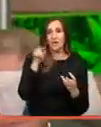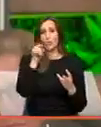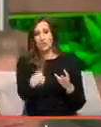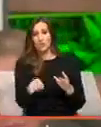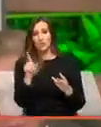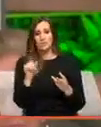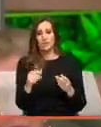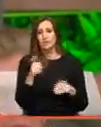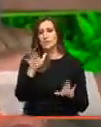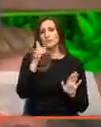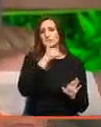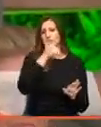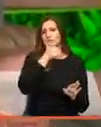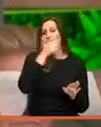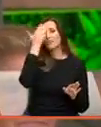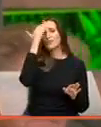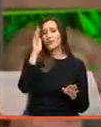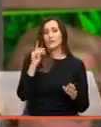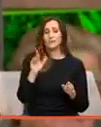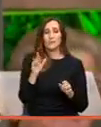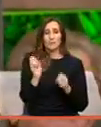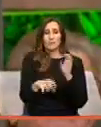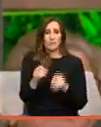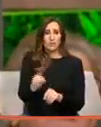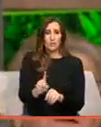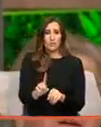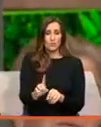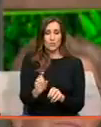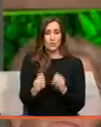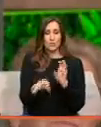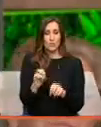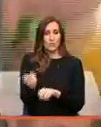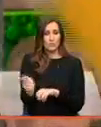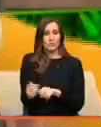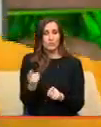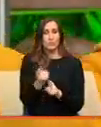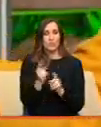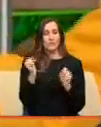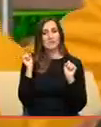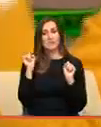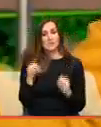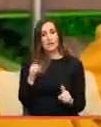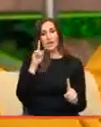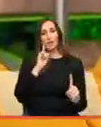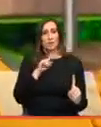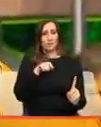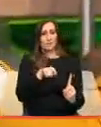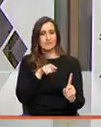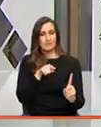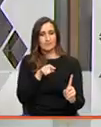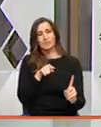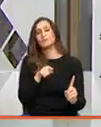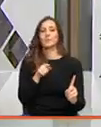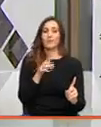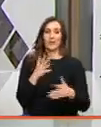estejam a voltado não foi isso que se passou não foi isso que se passou porque sim esta mulher canção